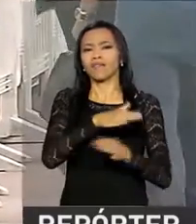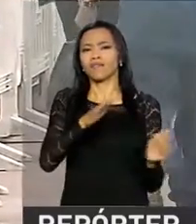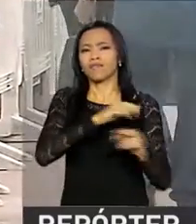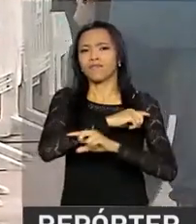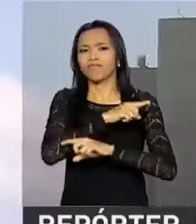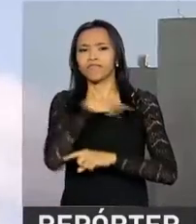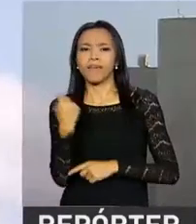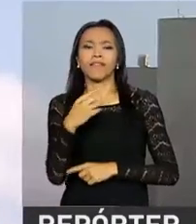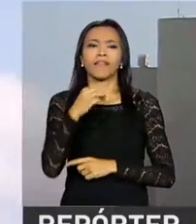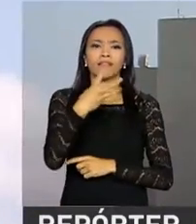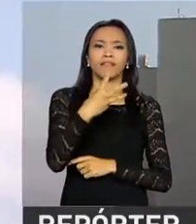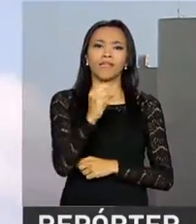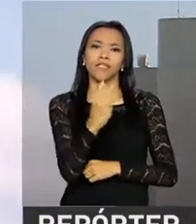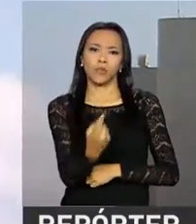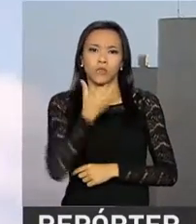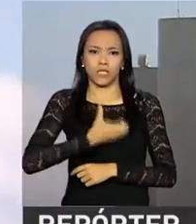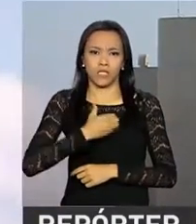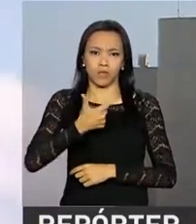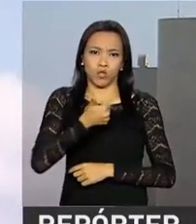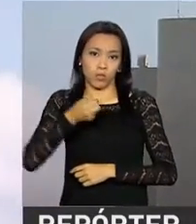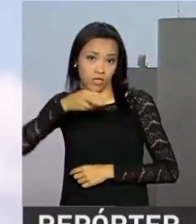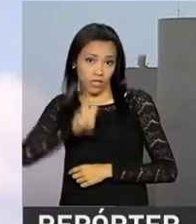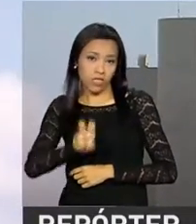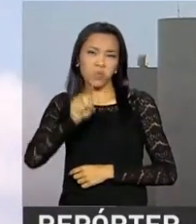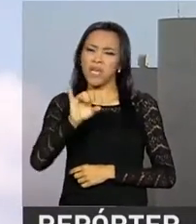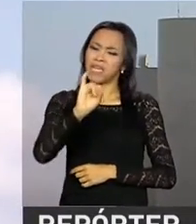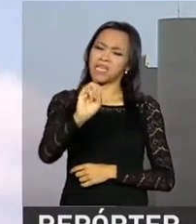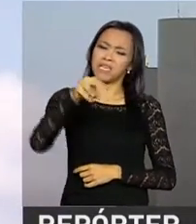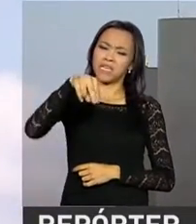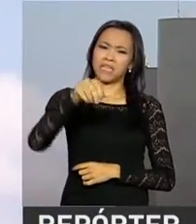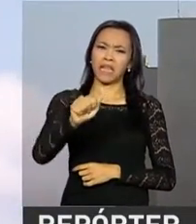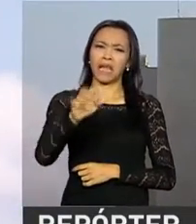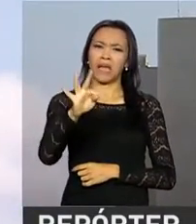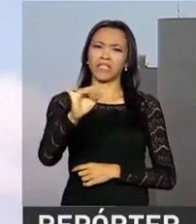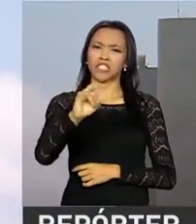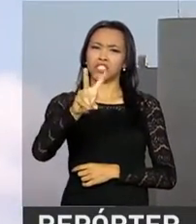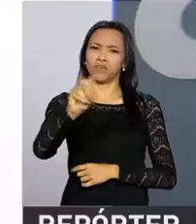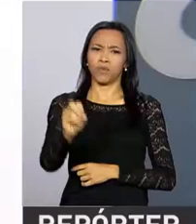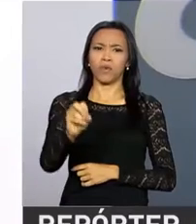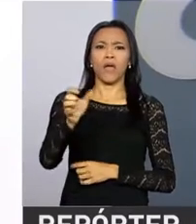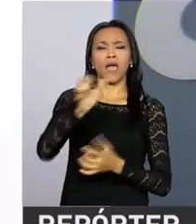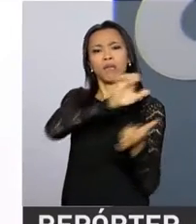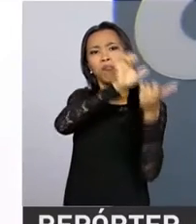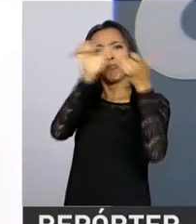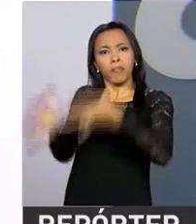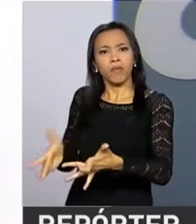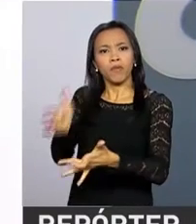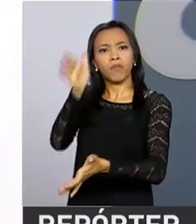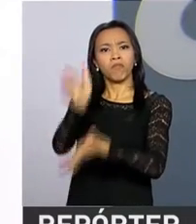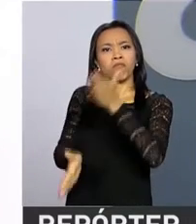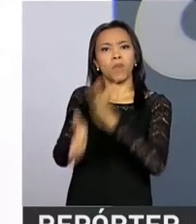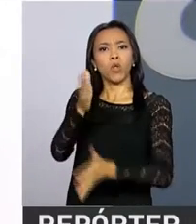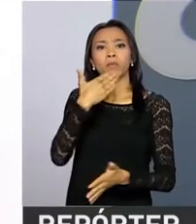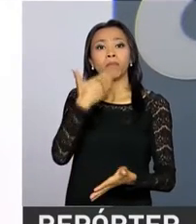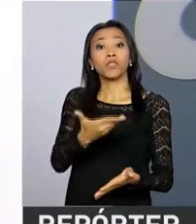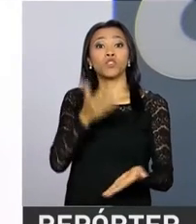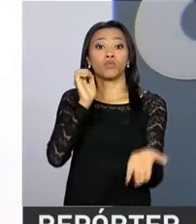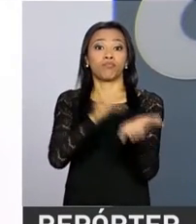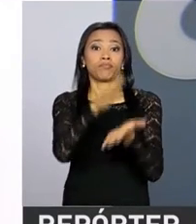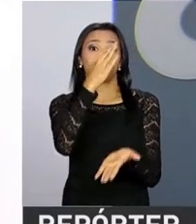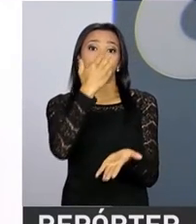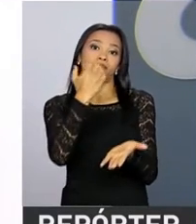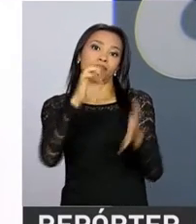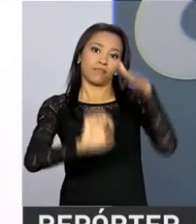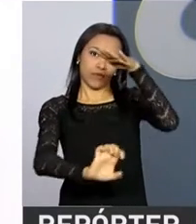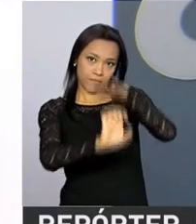de 2015. Contas inativas são aquelas que não receberam mais depósitos depois que o trabalhador pediu demissão ou